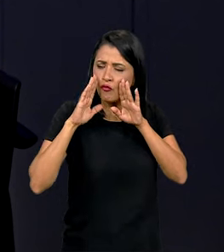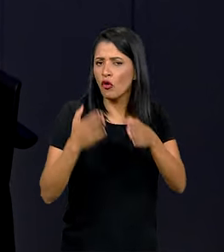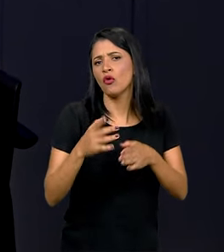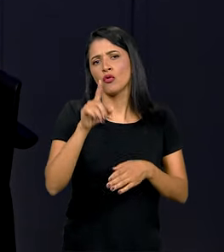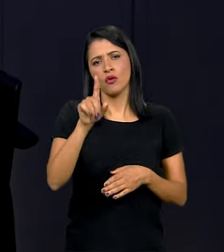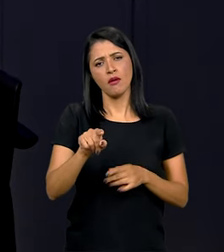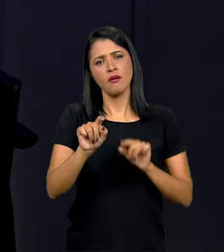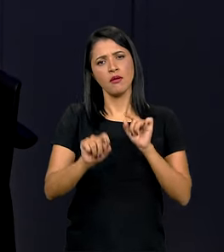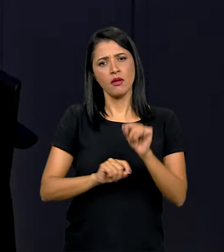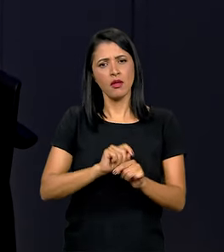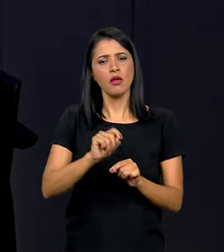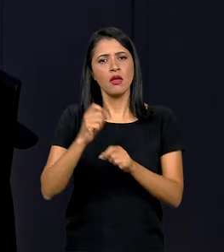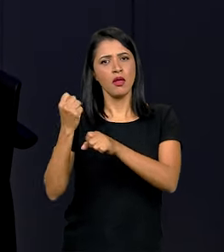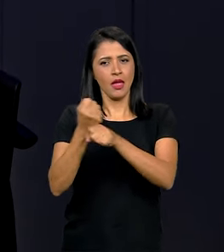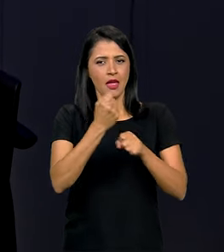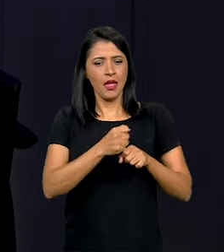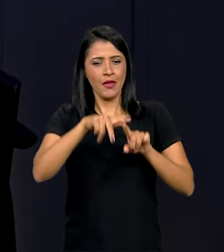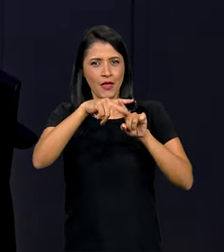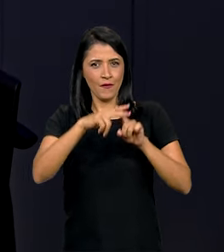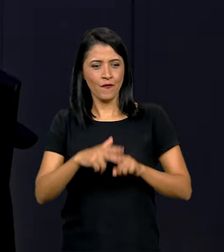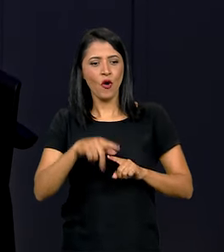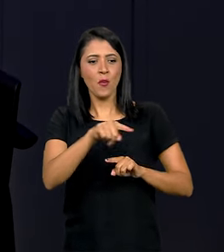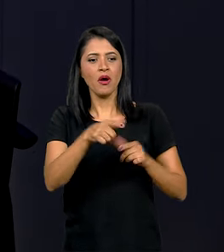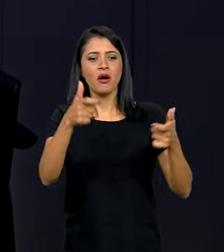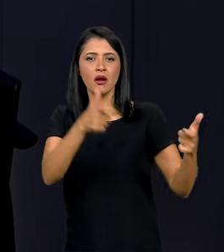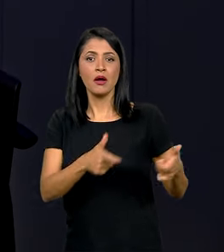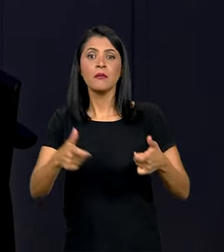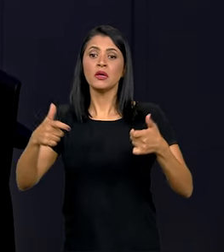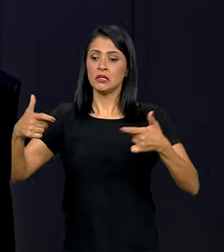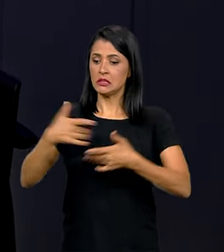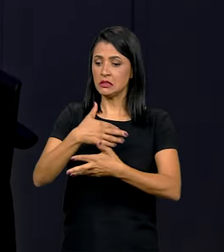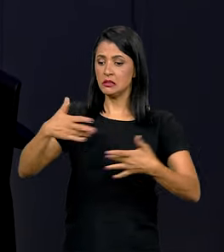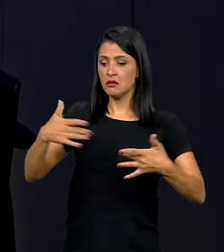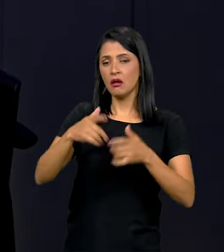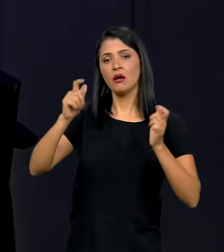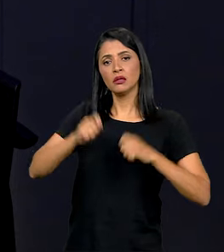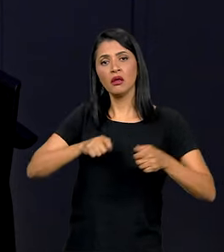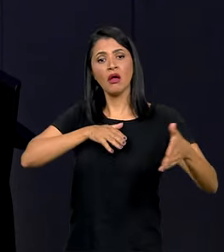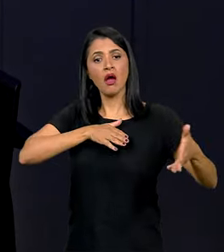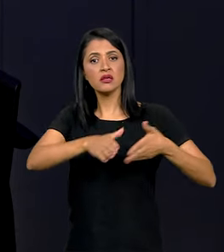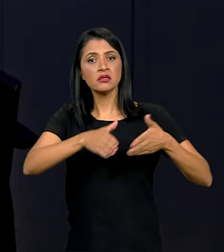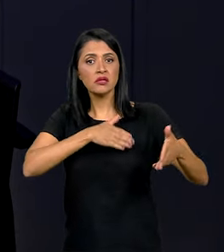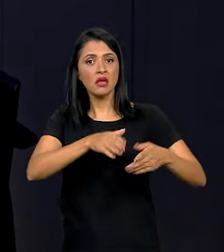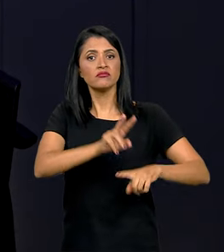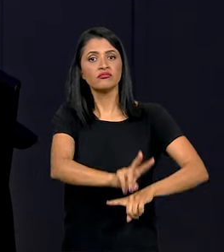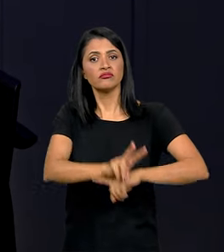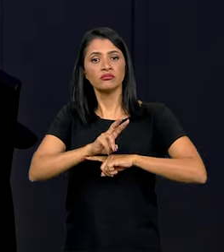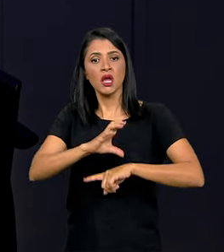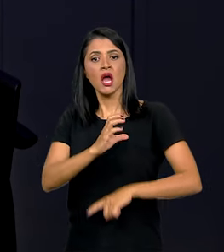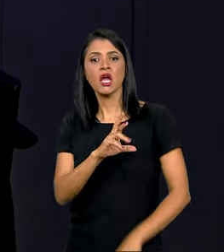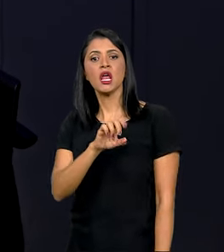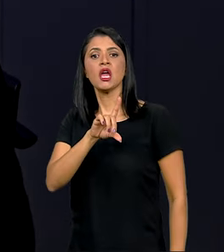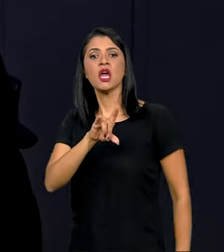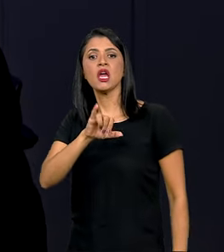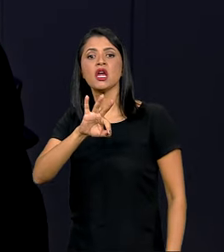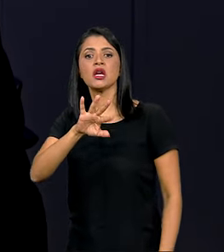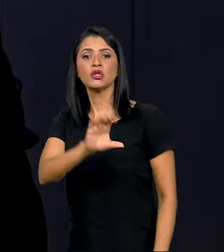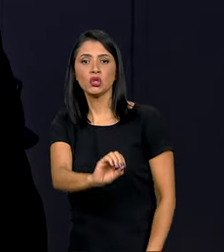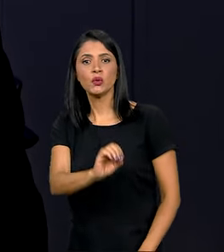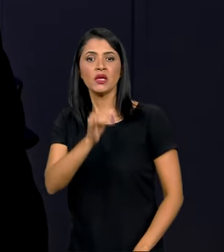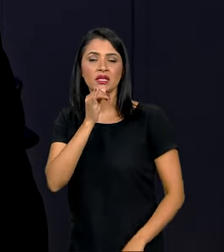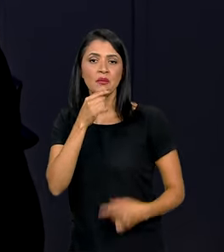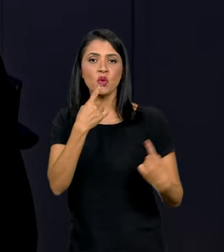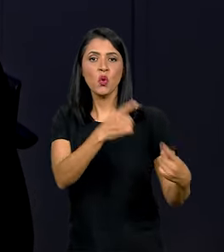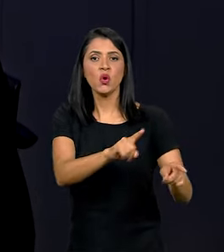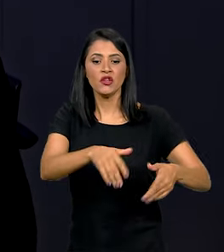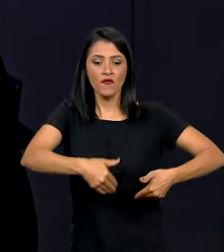nosso é justamente a reforma desses organismos para que as cidades possam ter acesso a crédito né a combate a